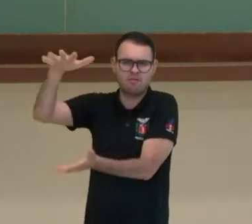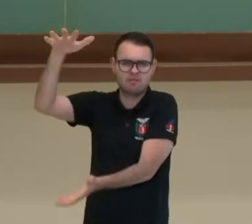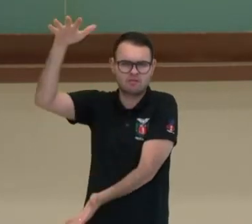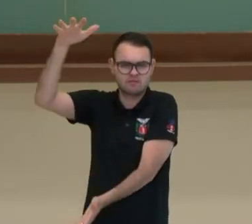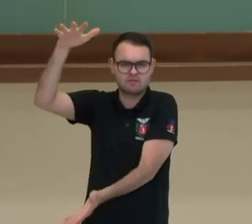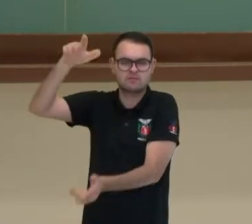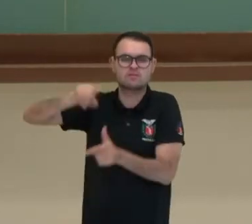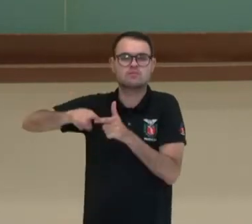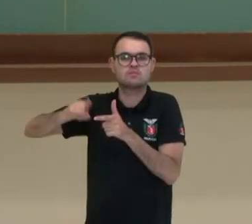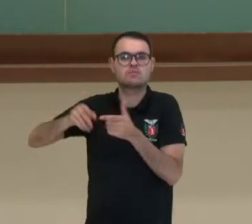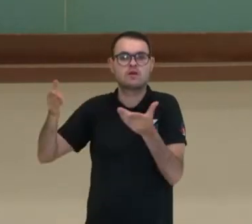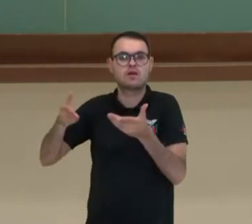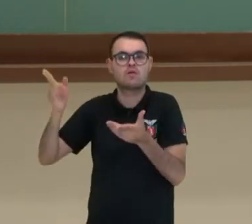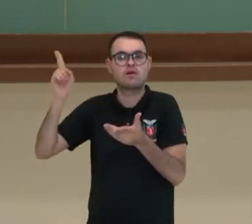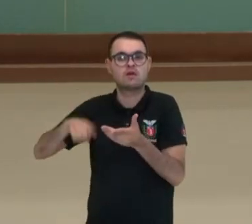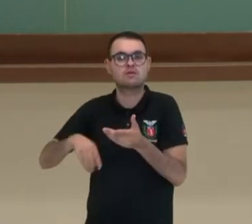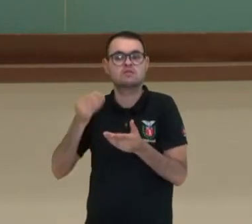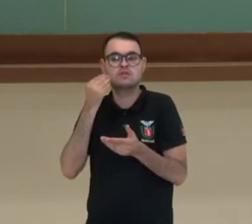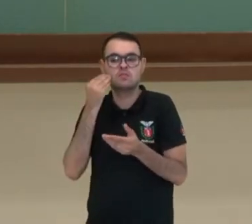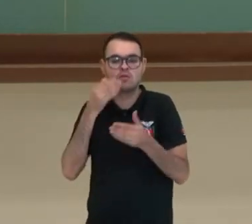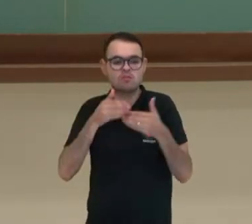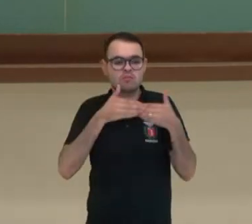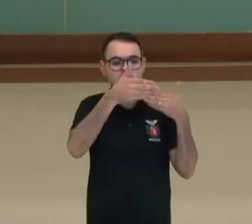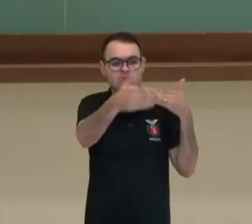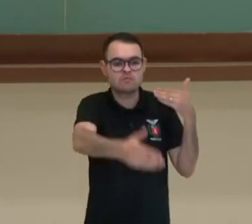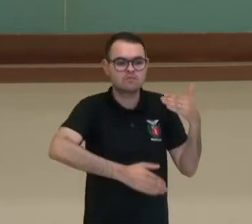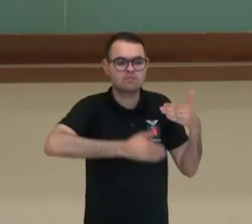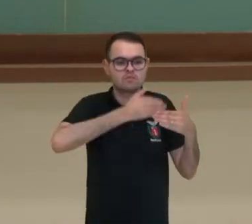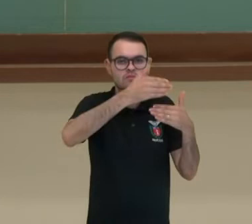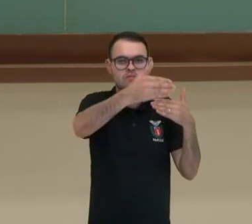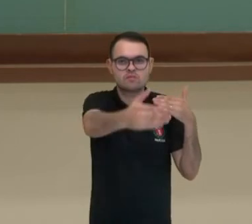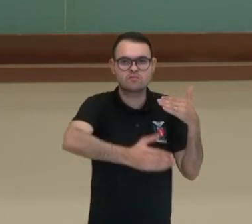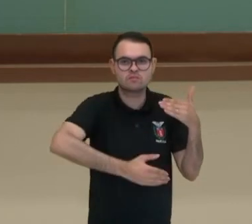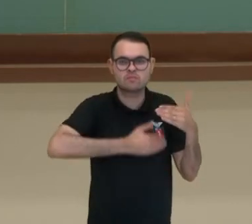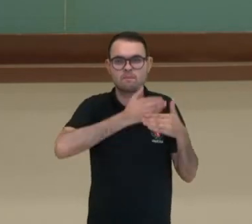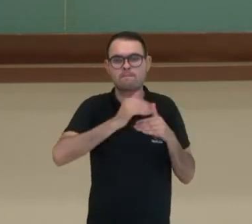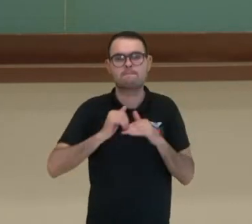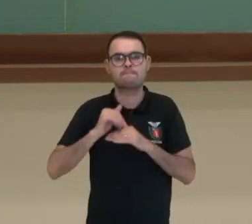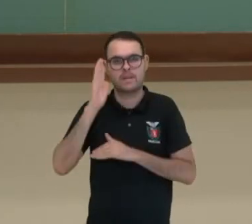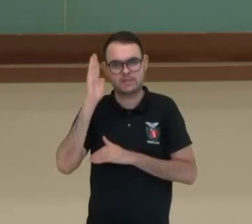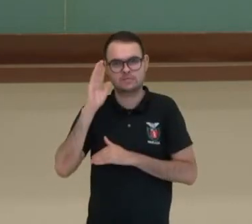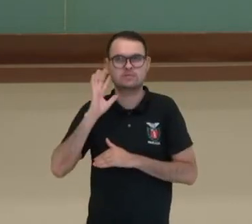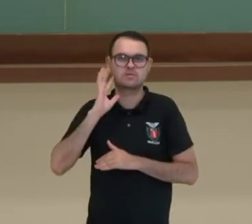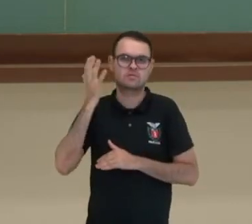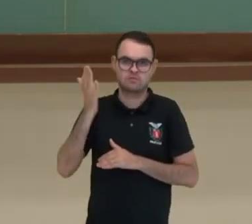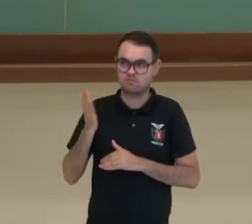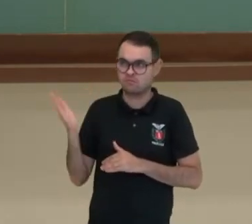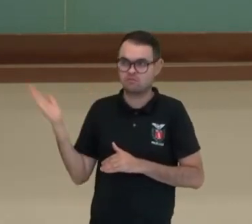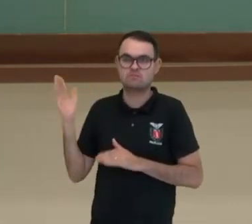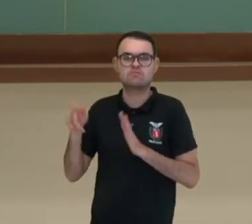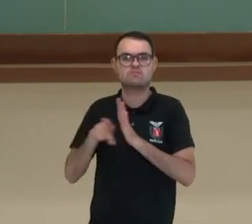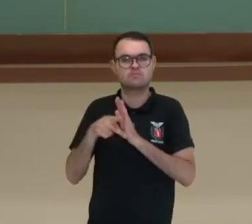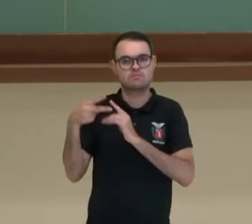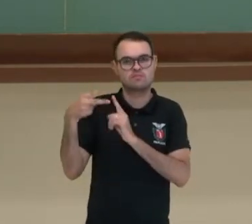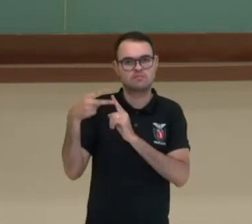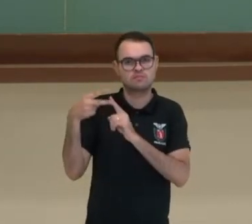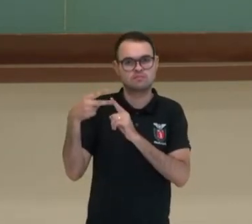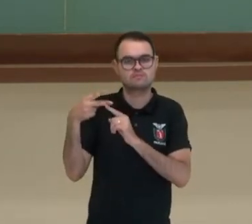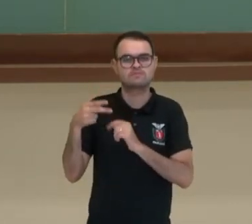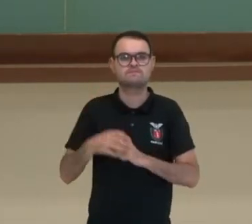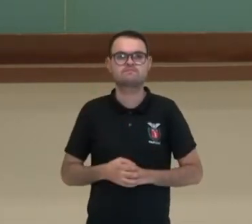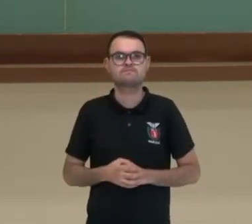Então, qual que é o problema agora? Como tecer mais. Foi a solução dessa ferramenta, que é a lançadeira